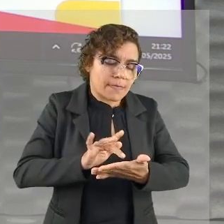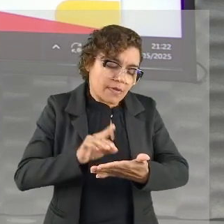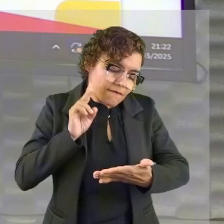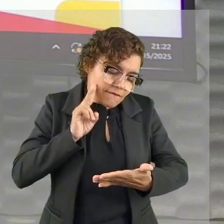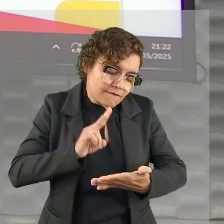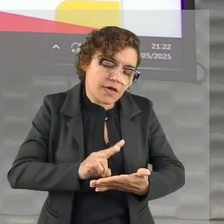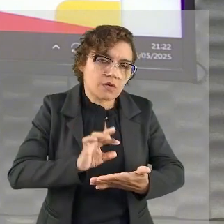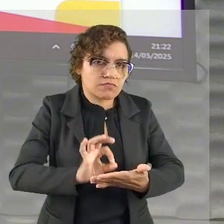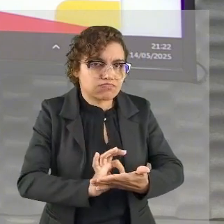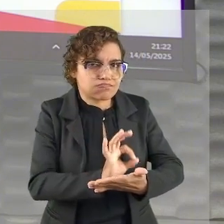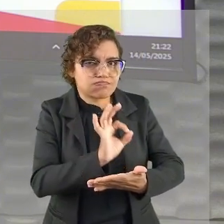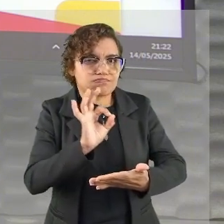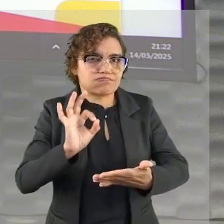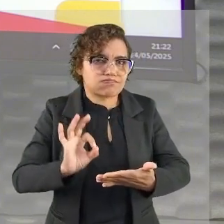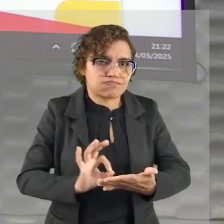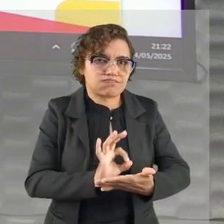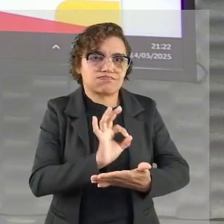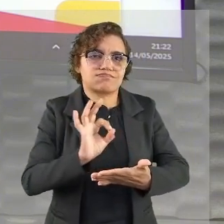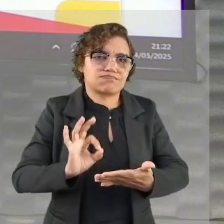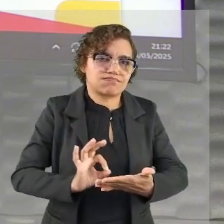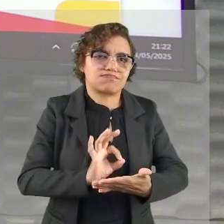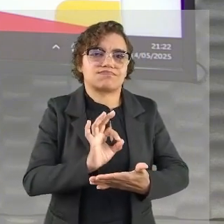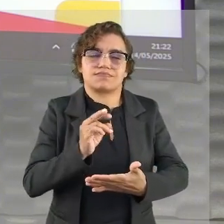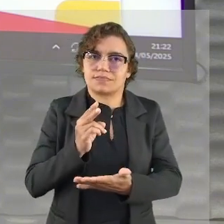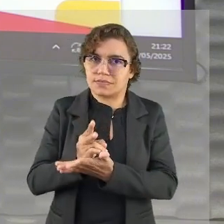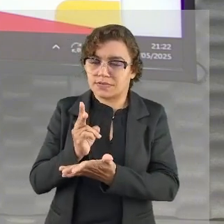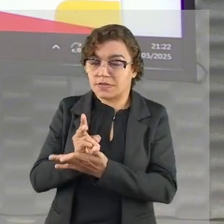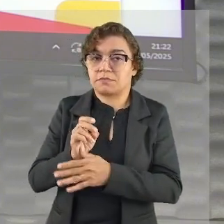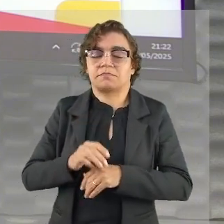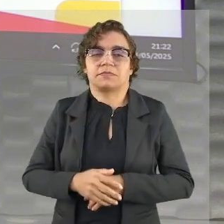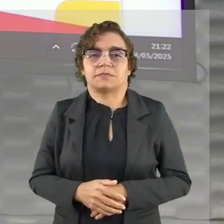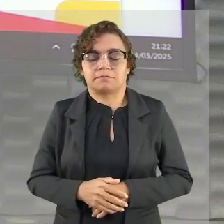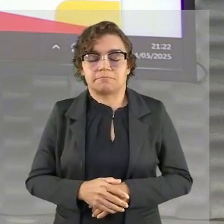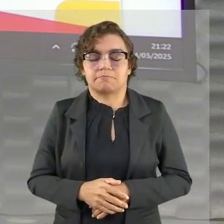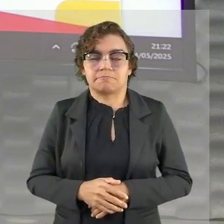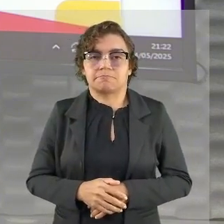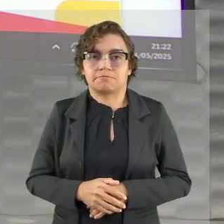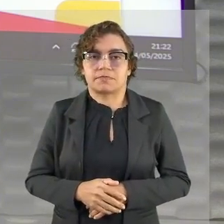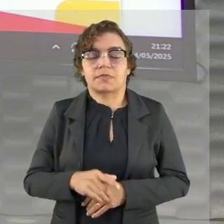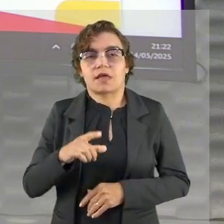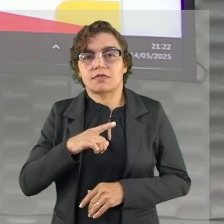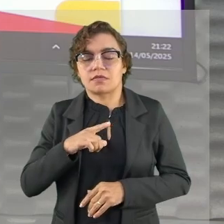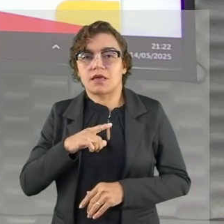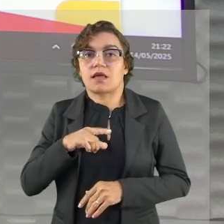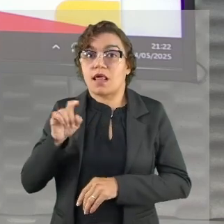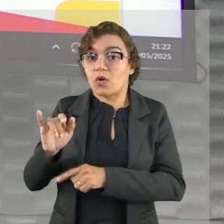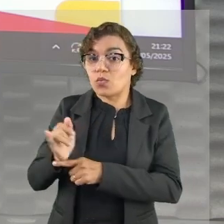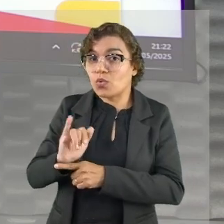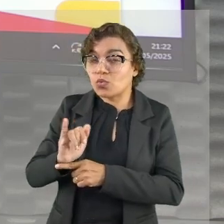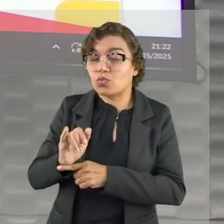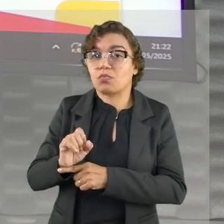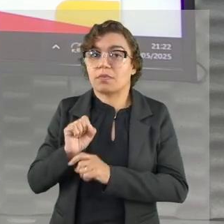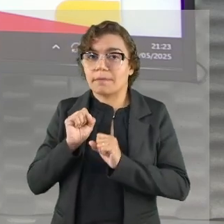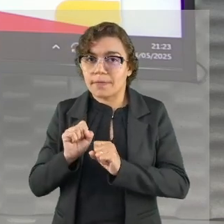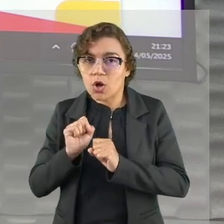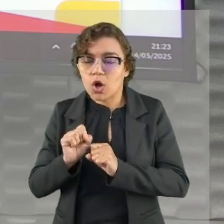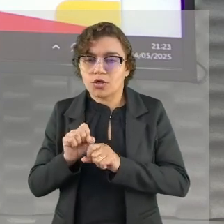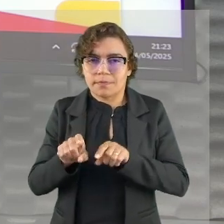Dias, tá? Acessa o YouTube lá, coloca para pesquisar, plataforma Gonçalves Dias. Aproveita isso